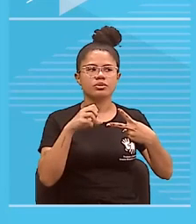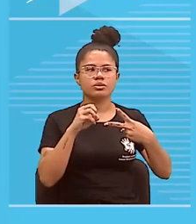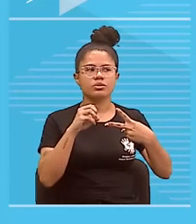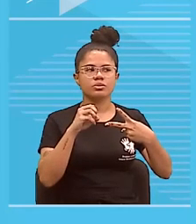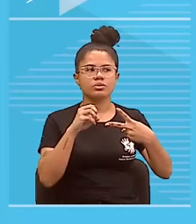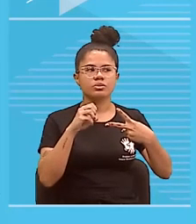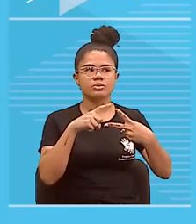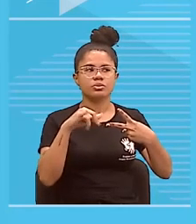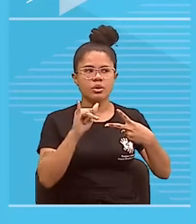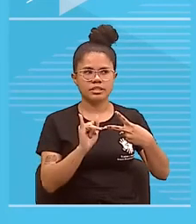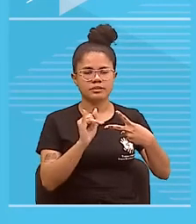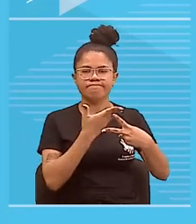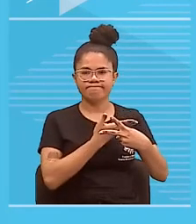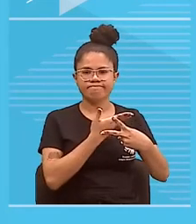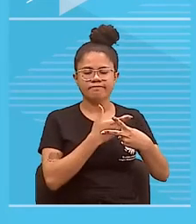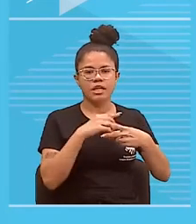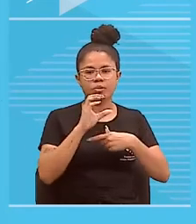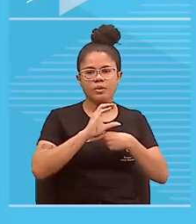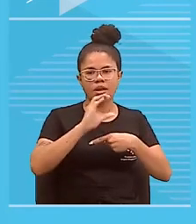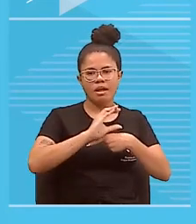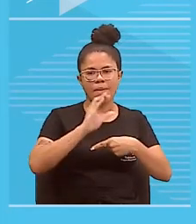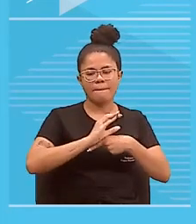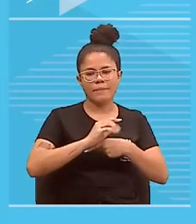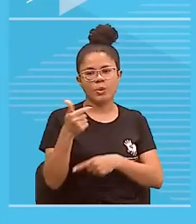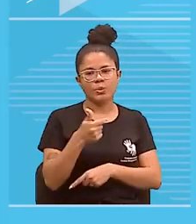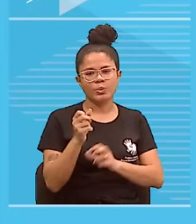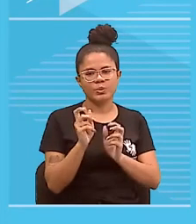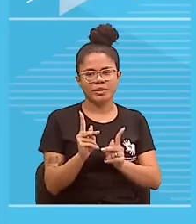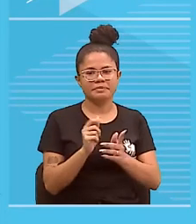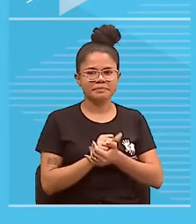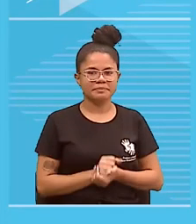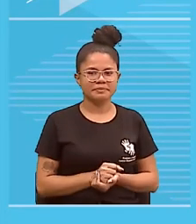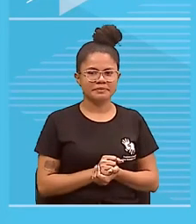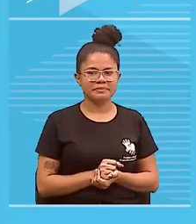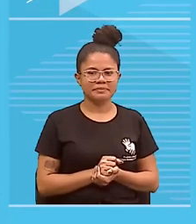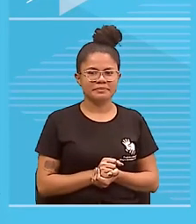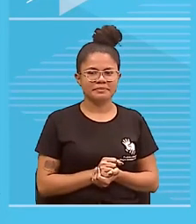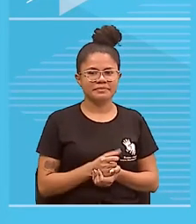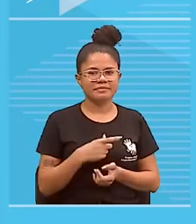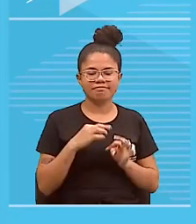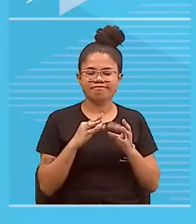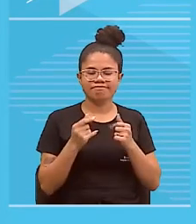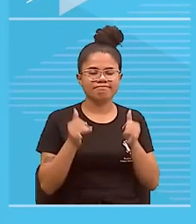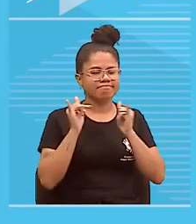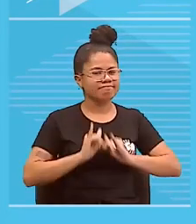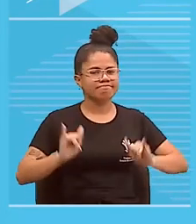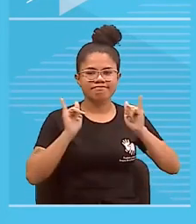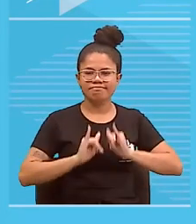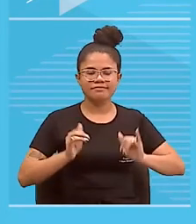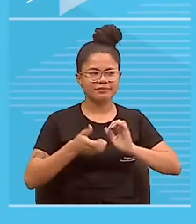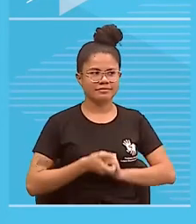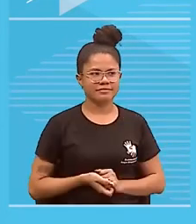ou seja tá no carbono 2 A hidroxila né E ela contém toda a informação